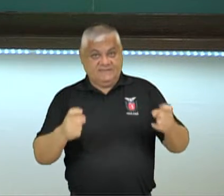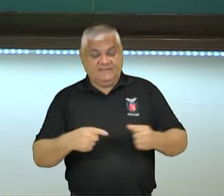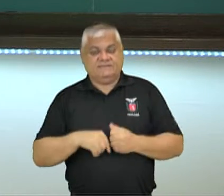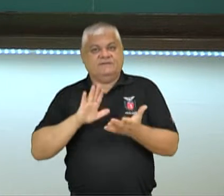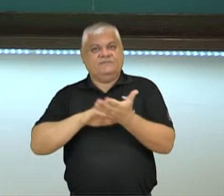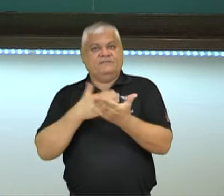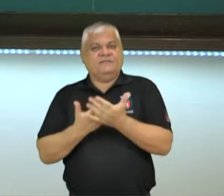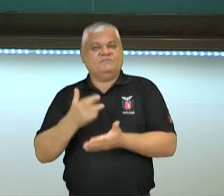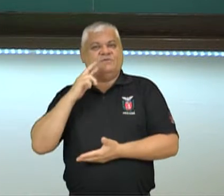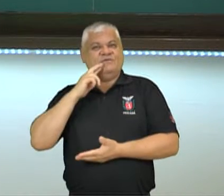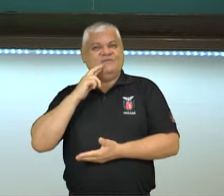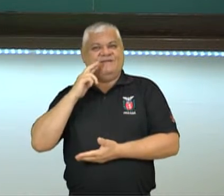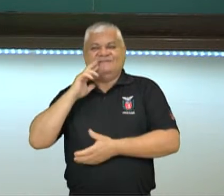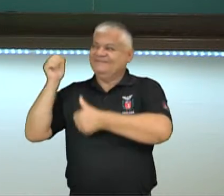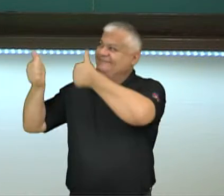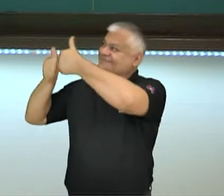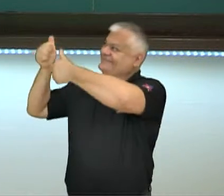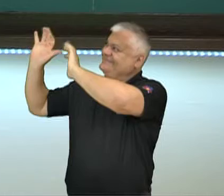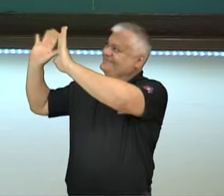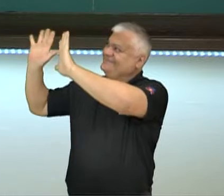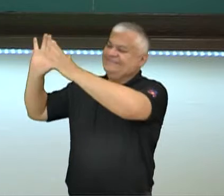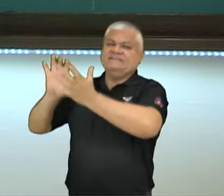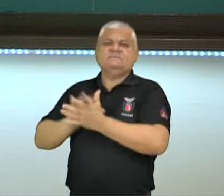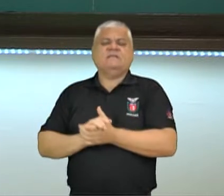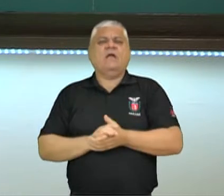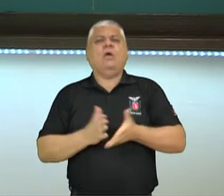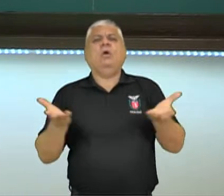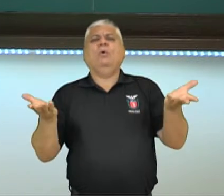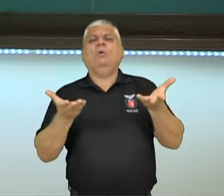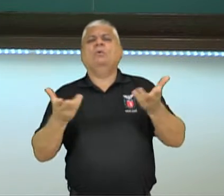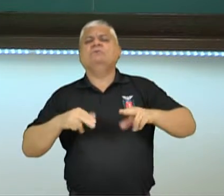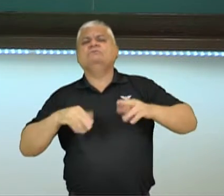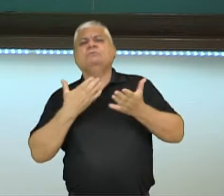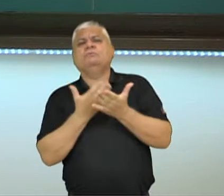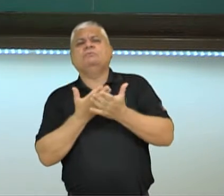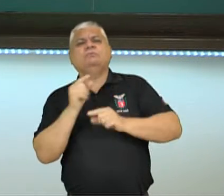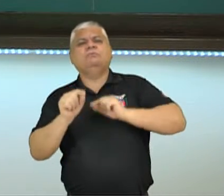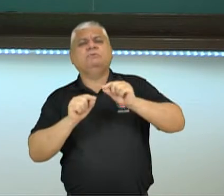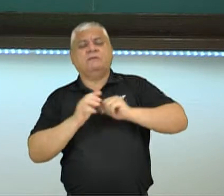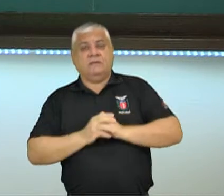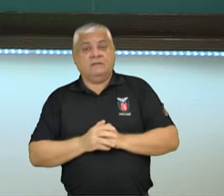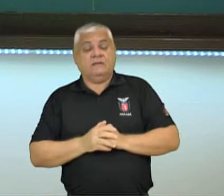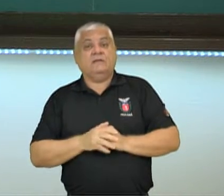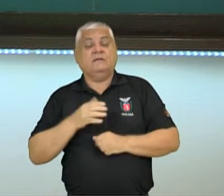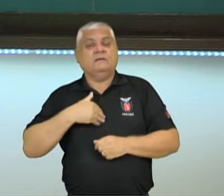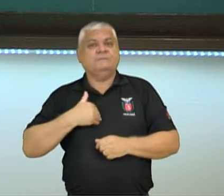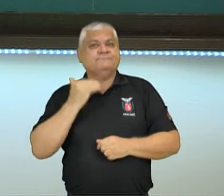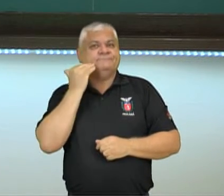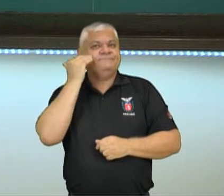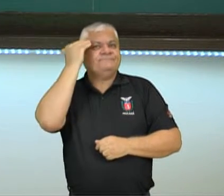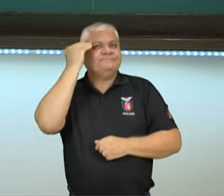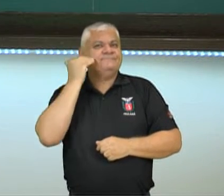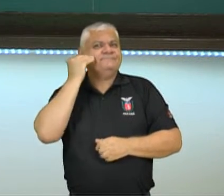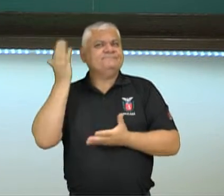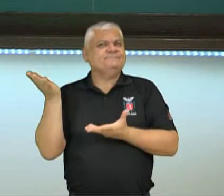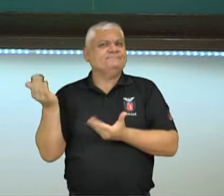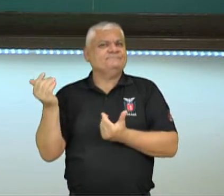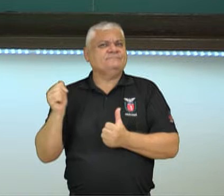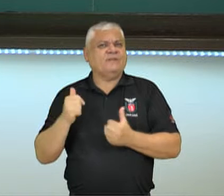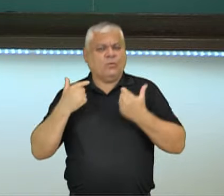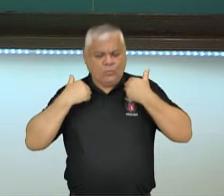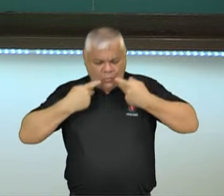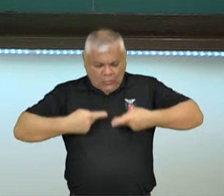nosso intérprete o Ronaldo. Nesta aula de hoje nós vamos falar sobre a adolescência, as